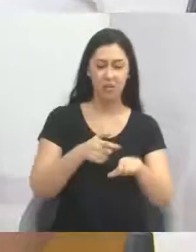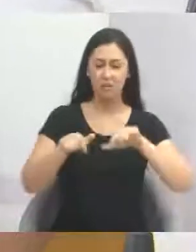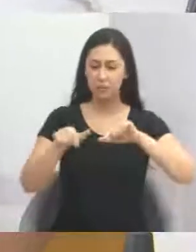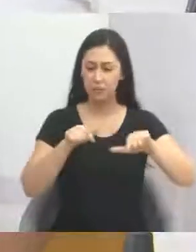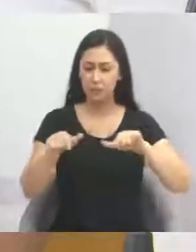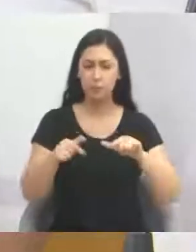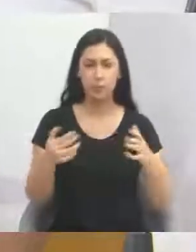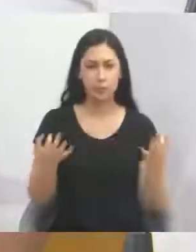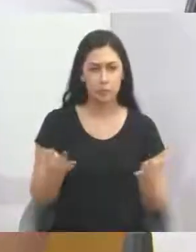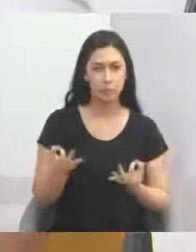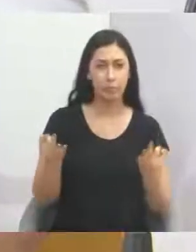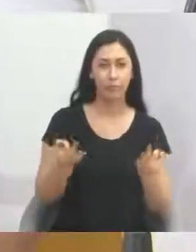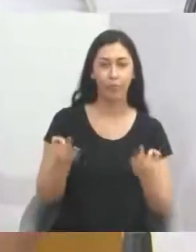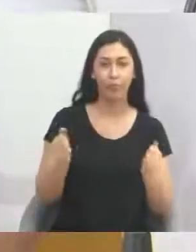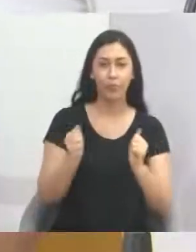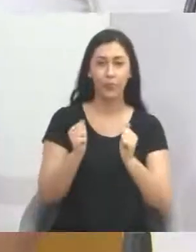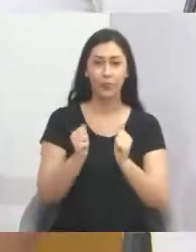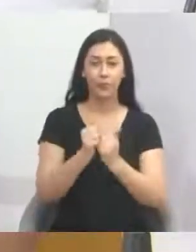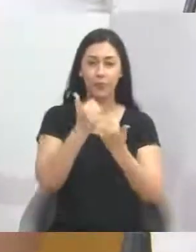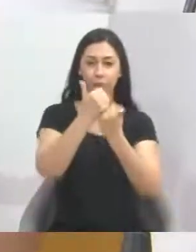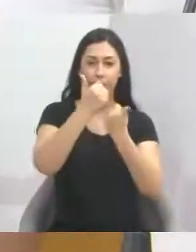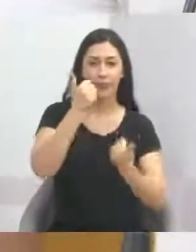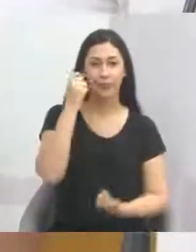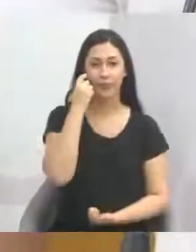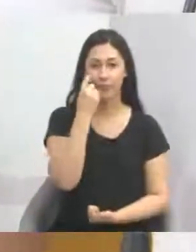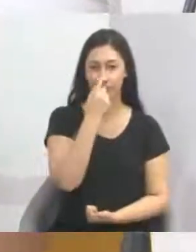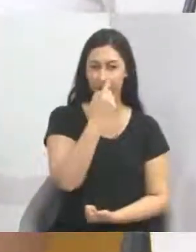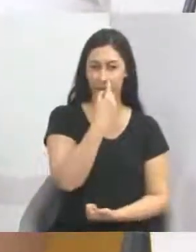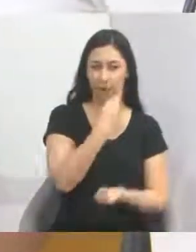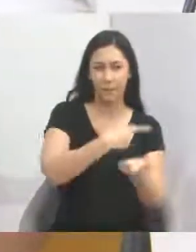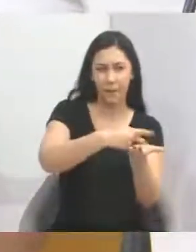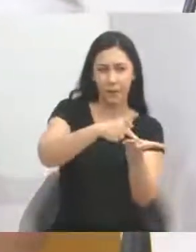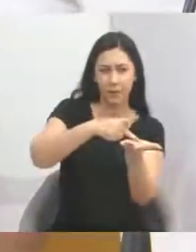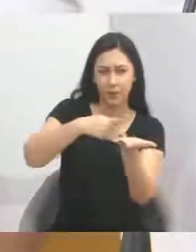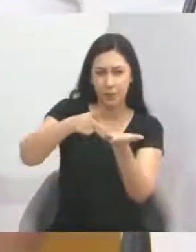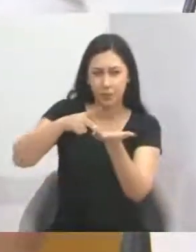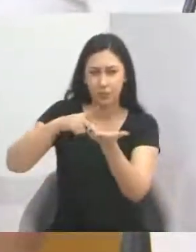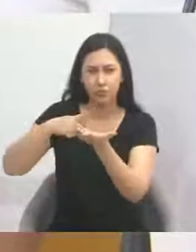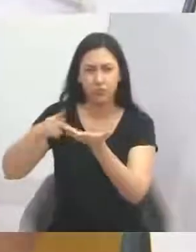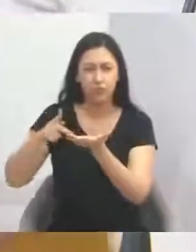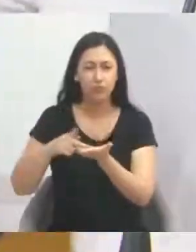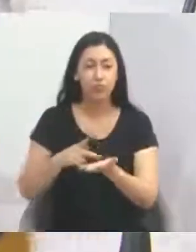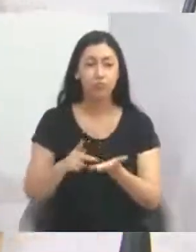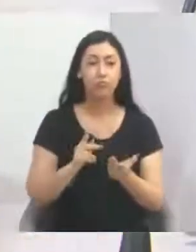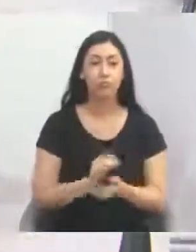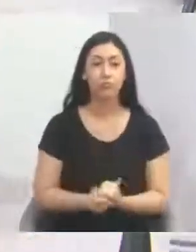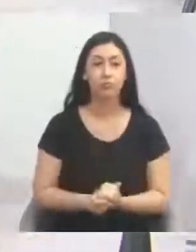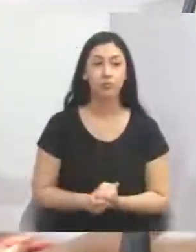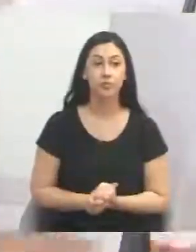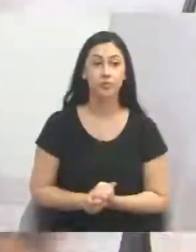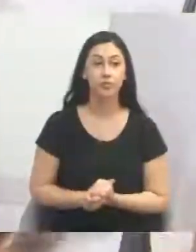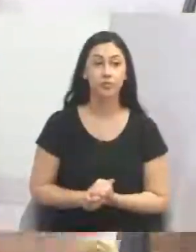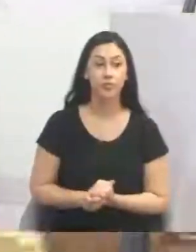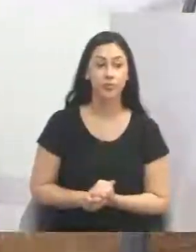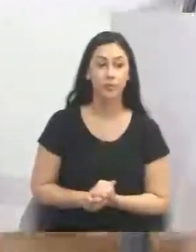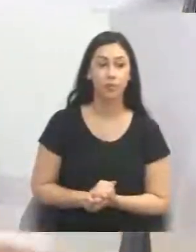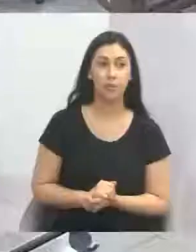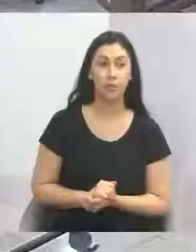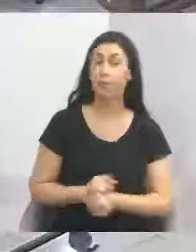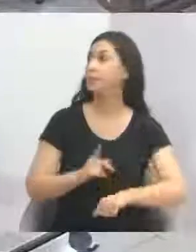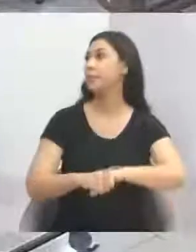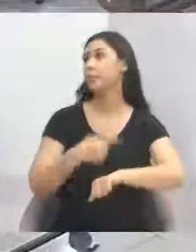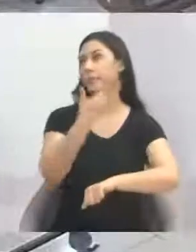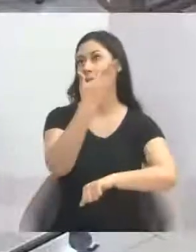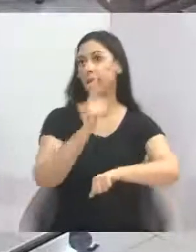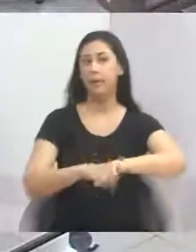trabalho junto à subprefeitura do Parque Meia Lua Derbal. Pintura lá, ó, pintura de palha, pintura de faixa. Ó, o tempo não tá aí